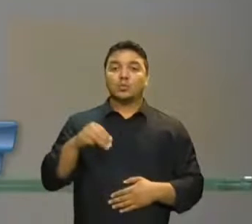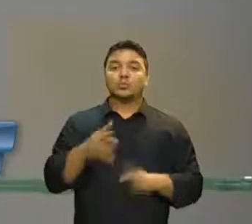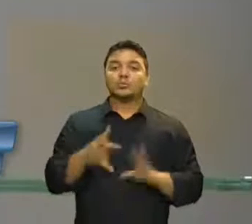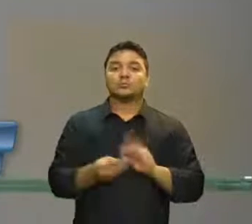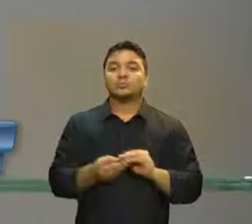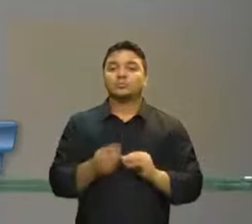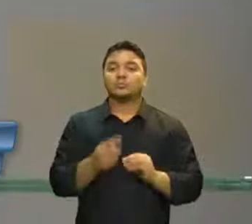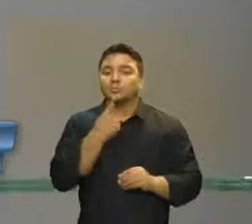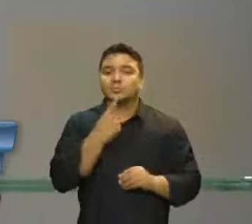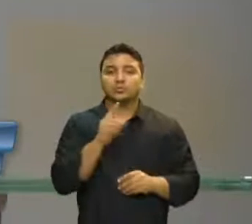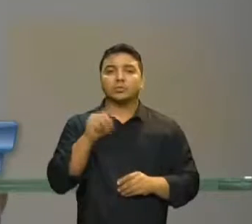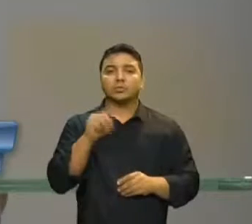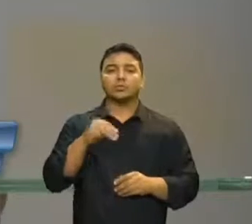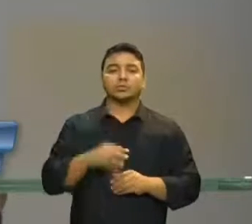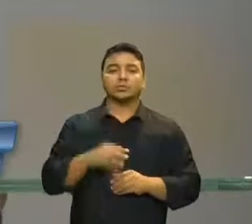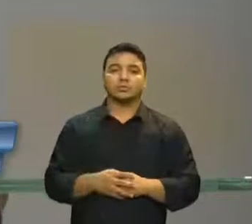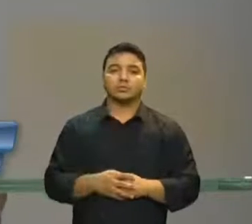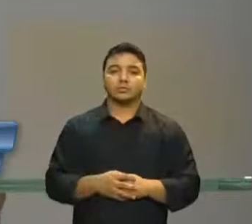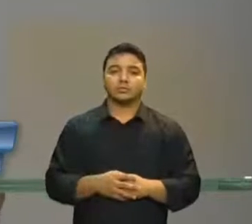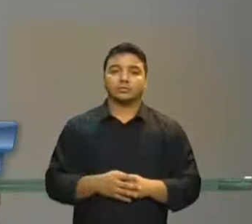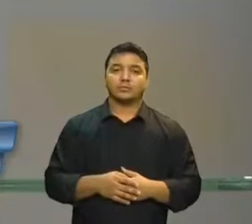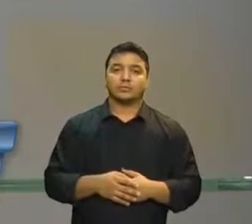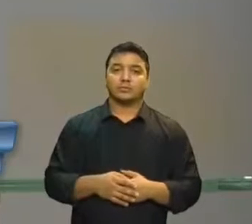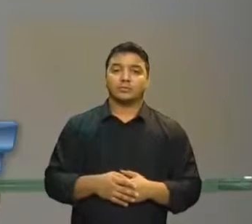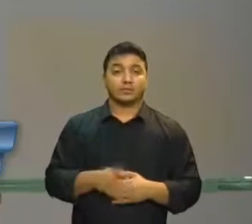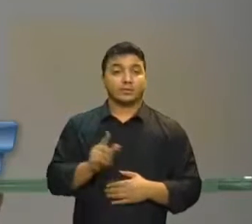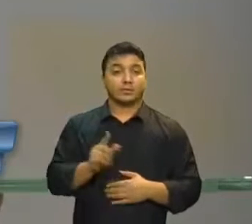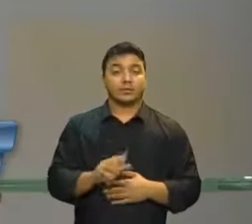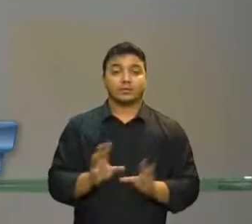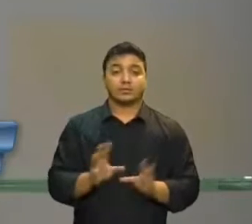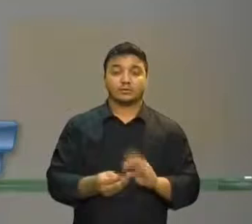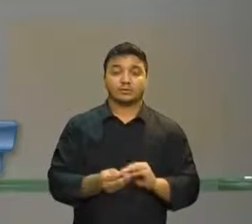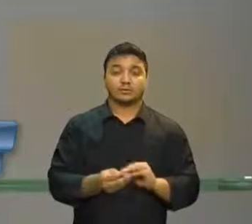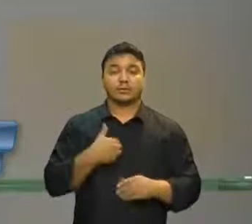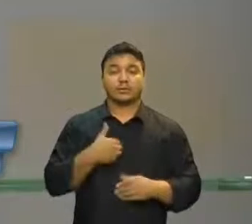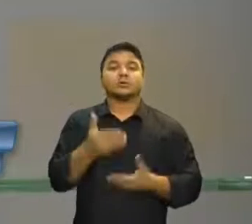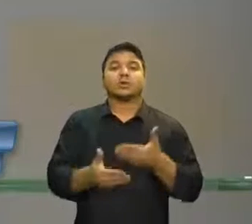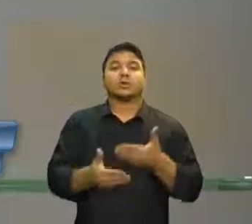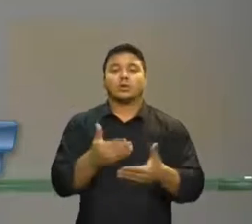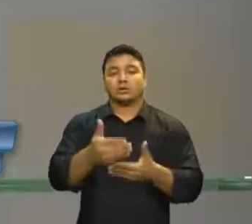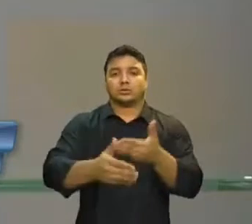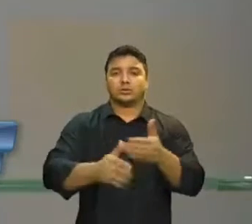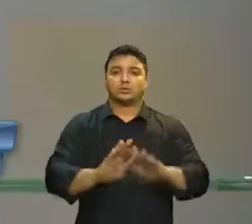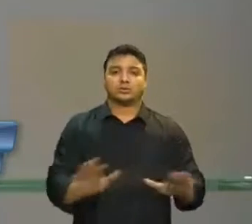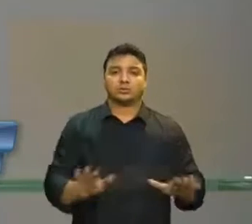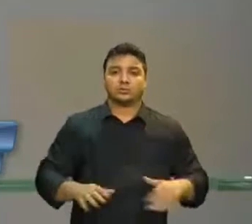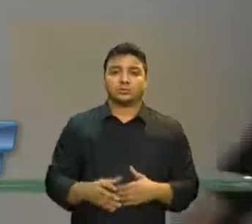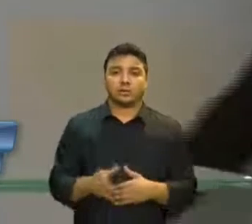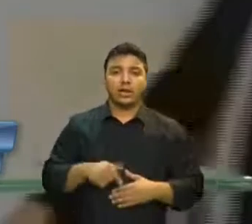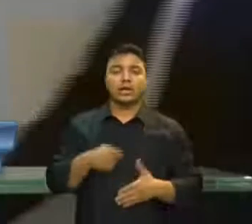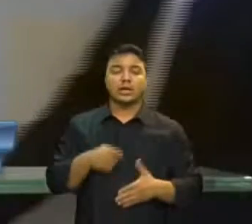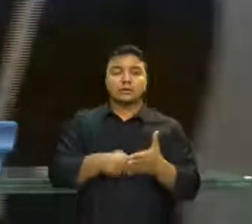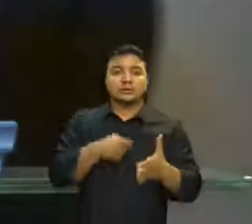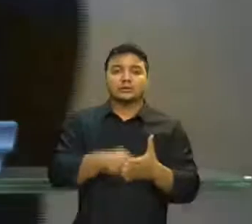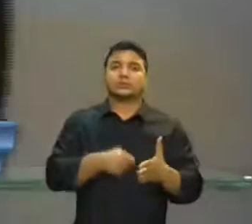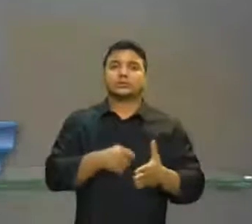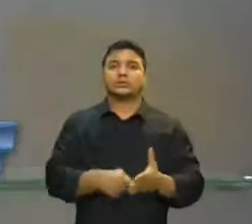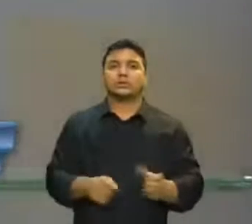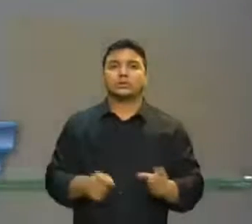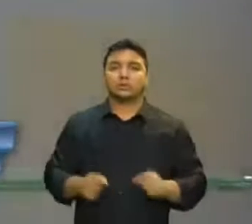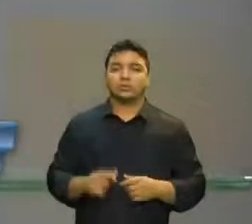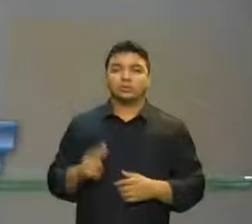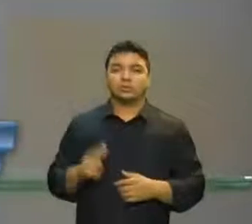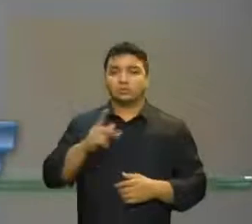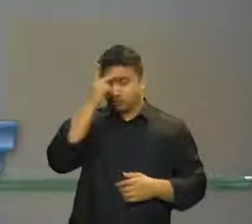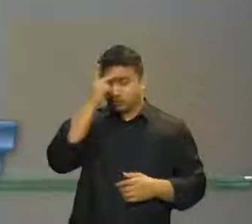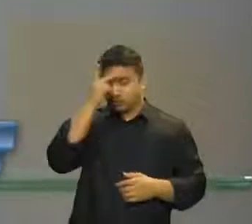Tranquilo. Então, essa é a minha sequência. a minha insistência para que o